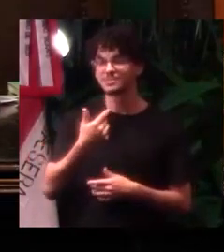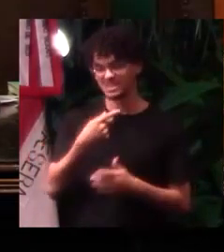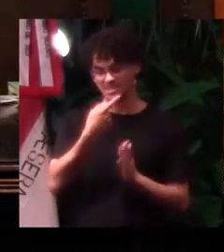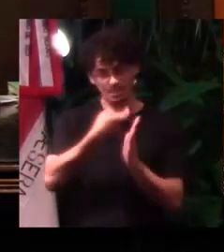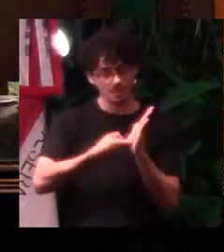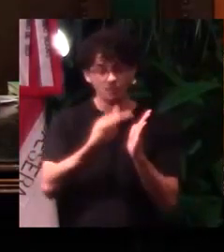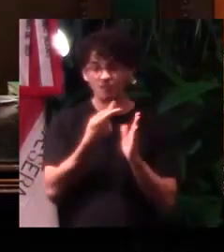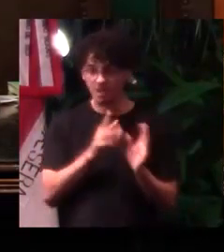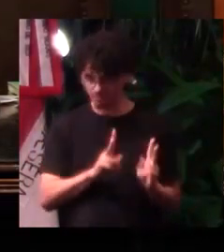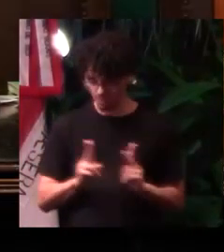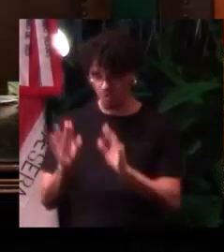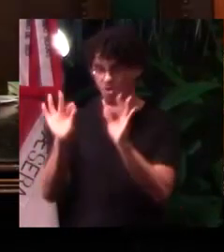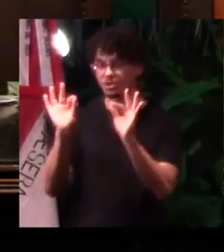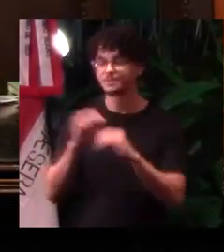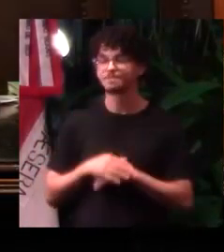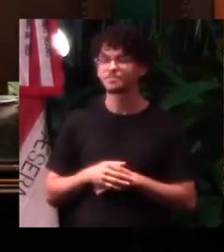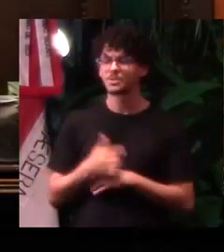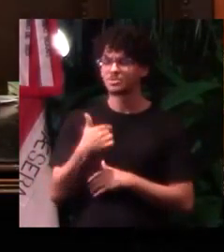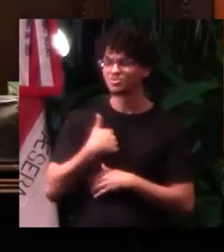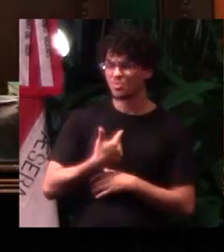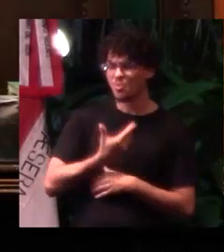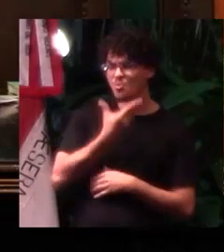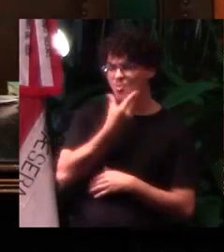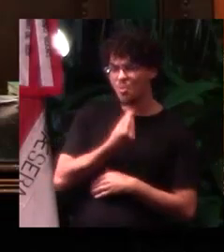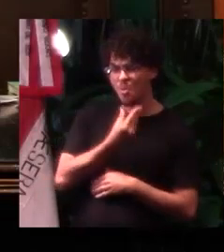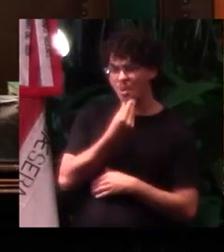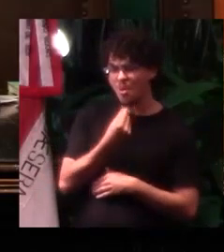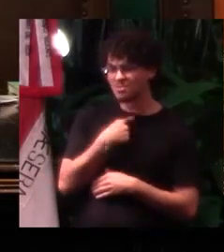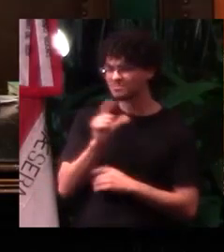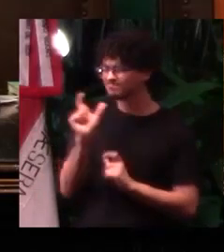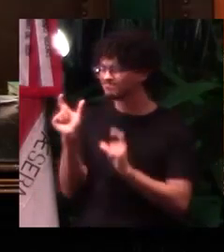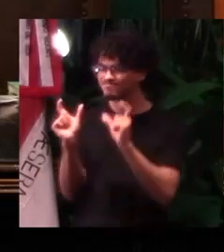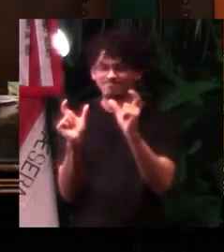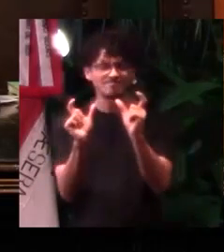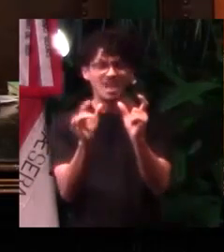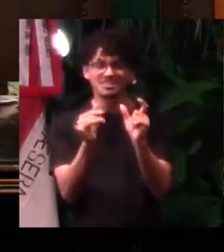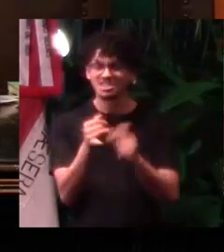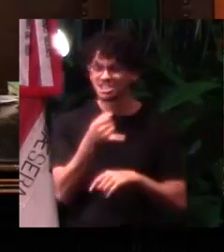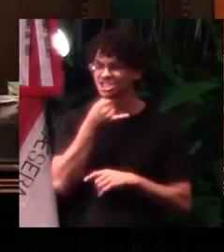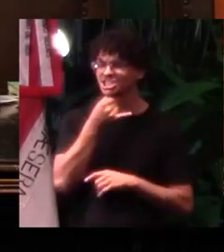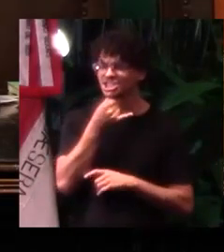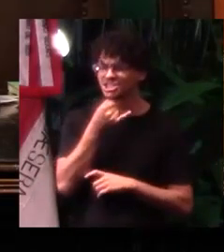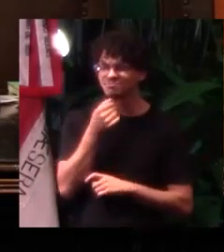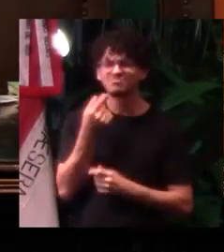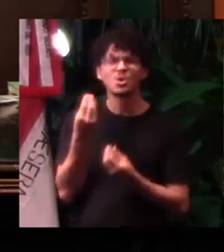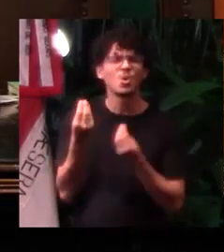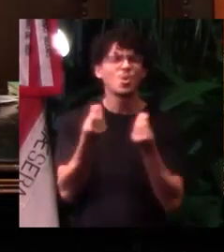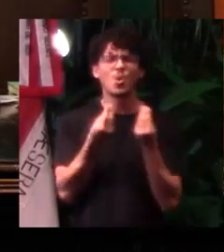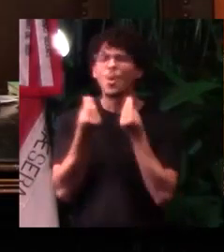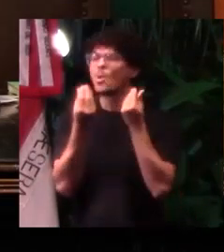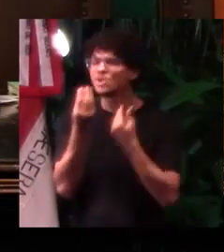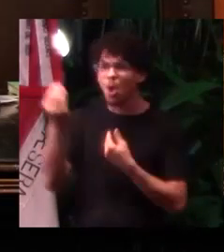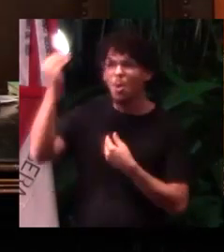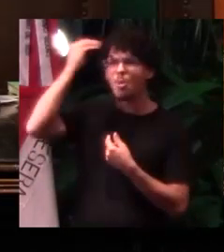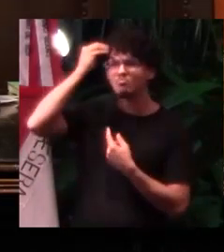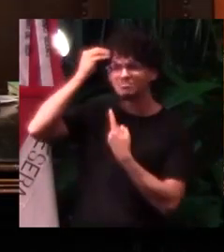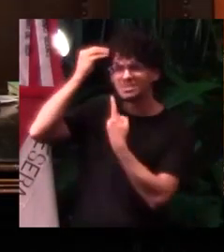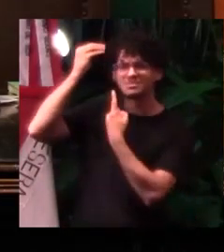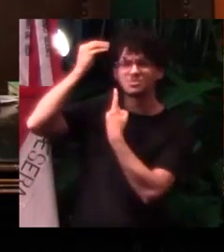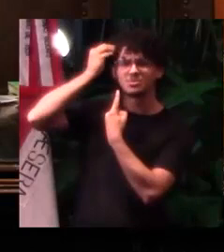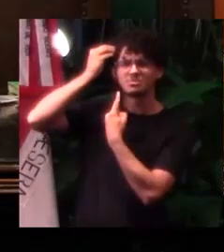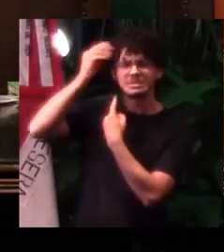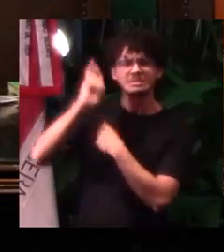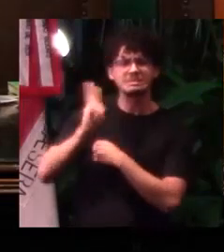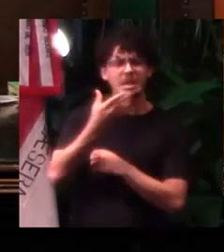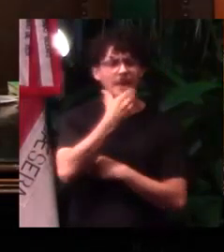palavras. De que era que eu tinha tanta culpa? se o meu pai sempre fazendo ausência e